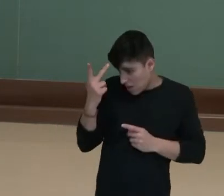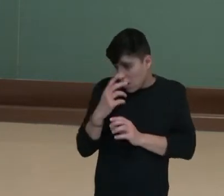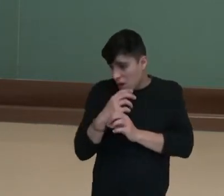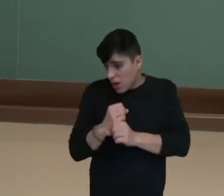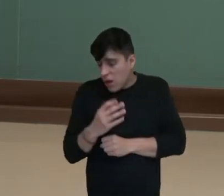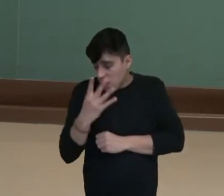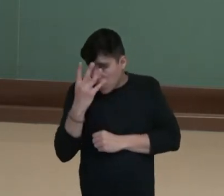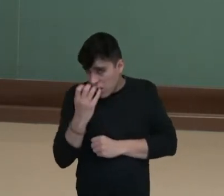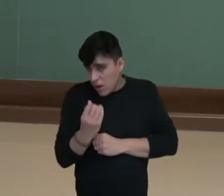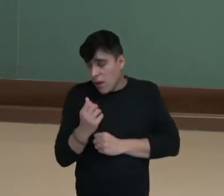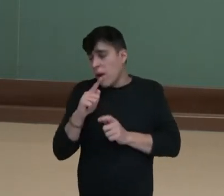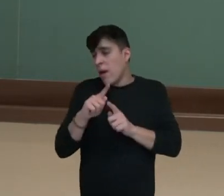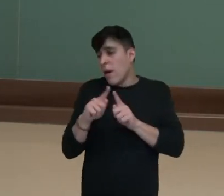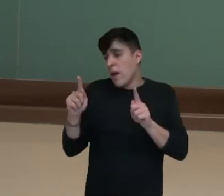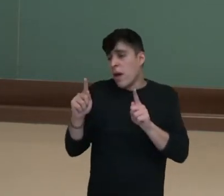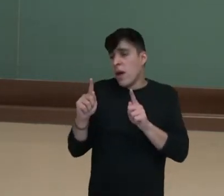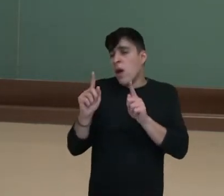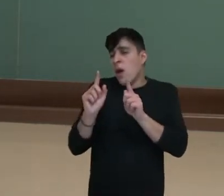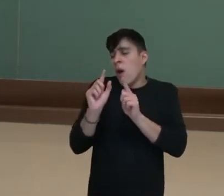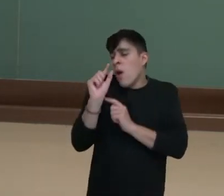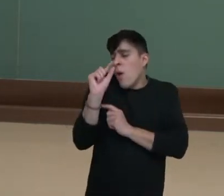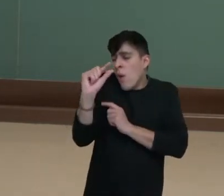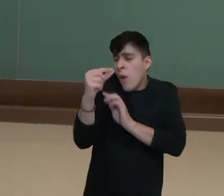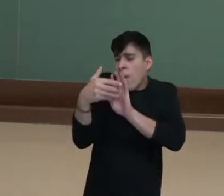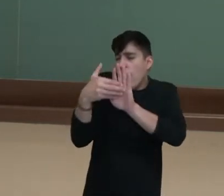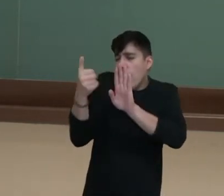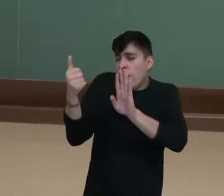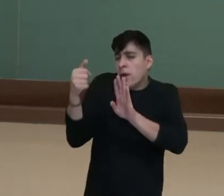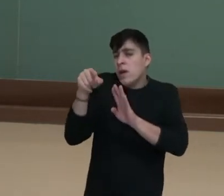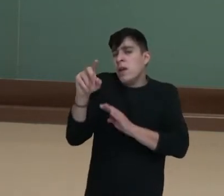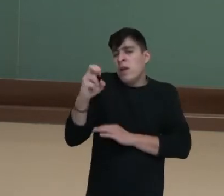46, porém, há uma deleção lá no cromossomo 5.